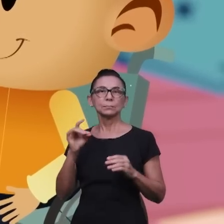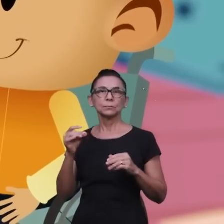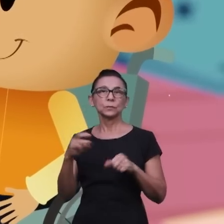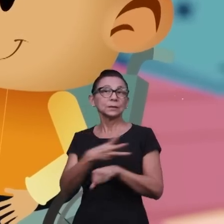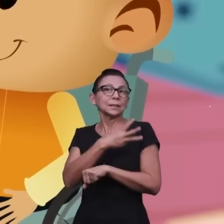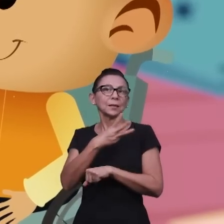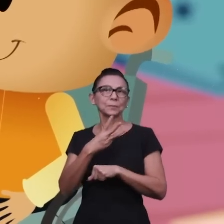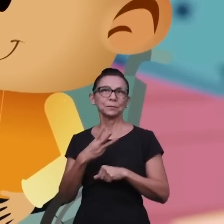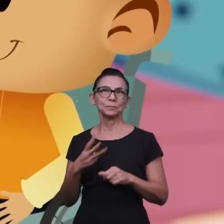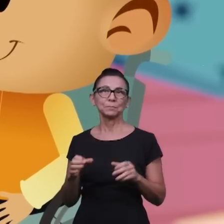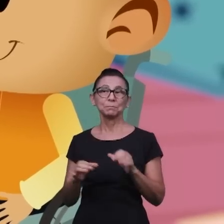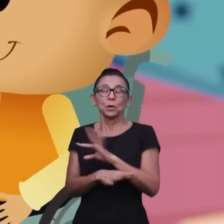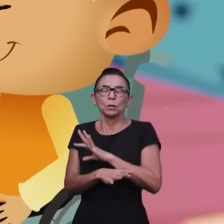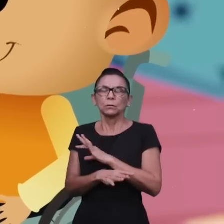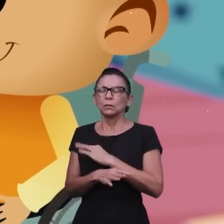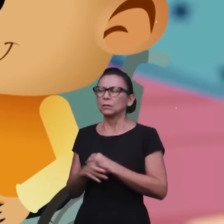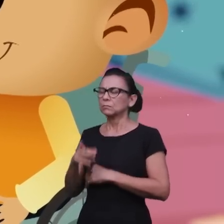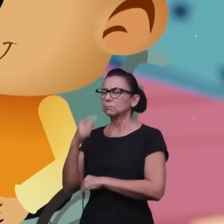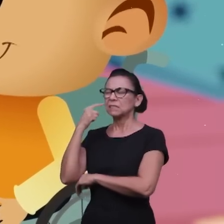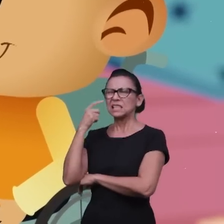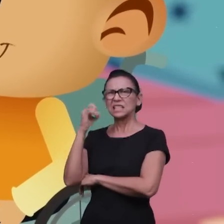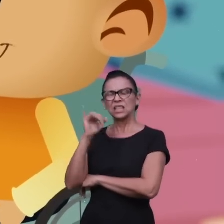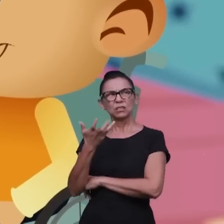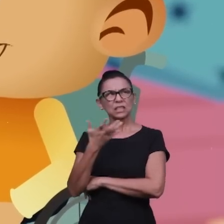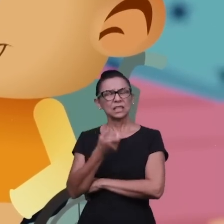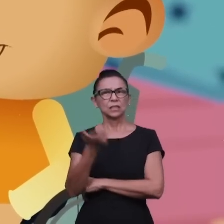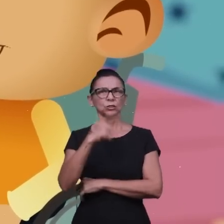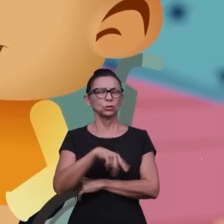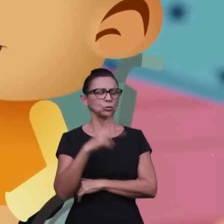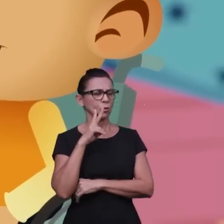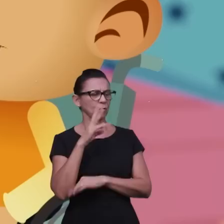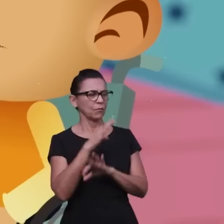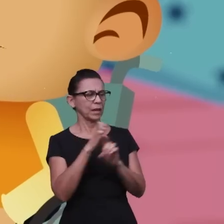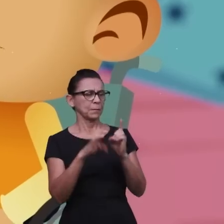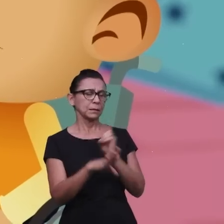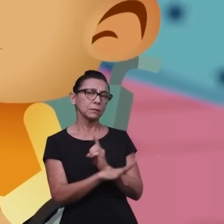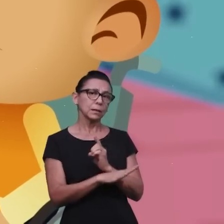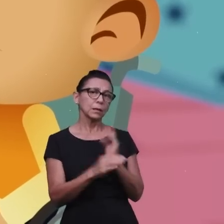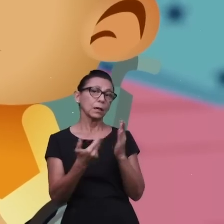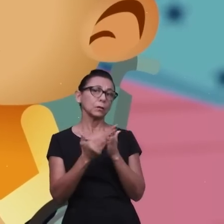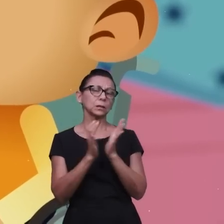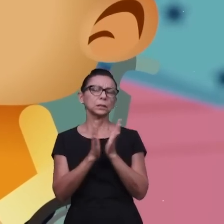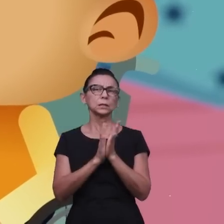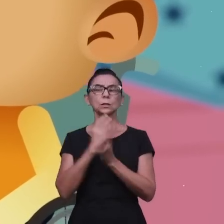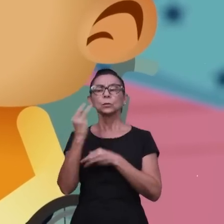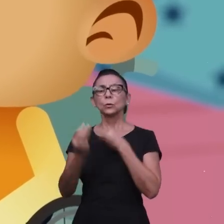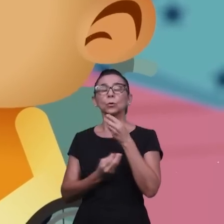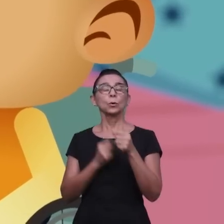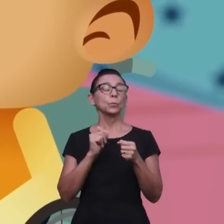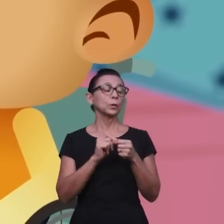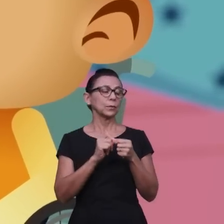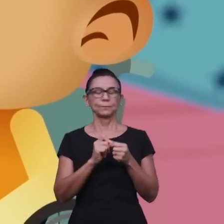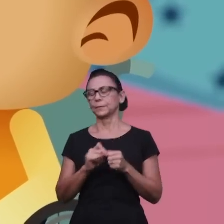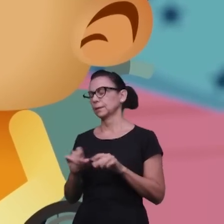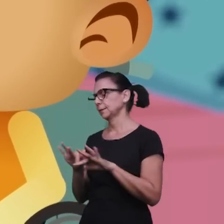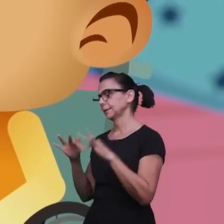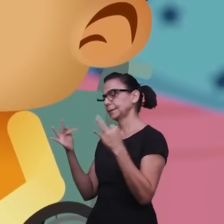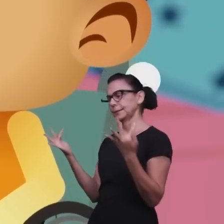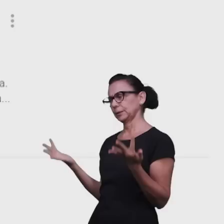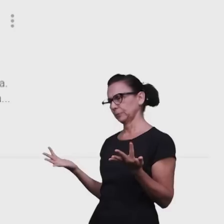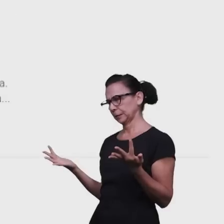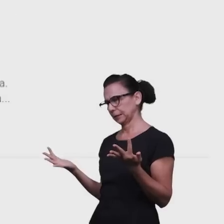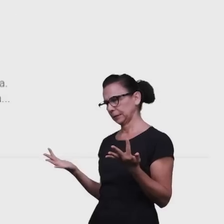Oi, Guga. Oi, Elo. Você acompanha os vídeos da Igreja Cristã Maranata no YouTube? Sim, não perco um. Que bom! E dá